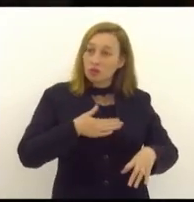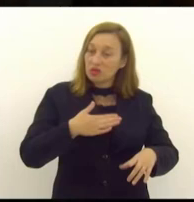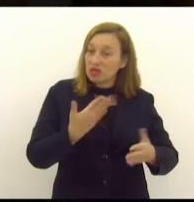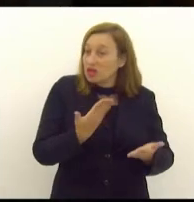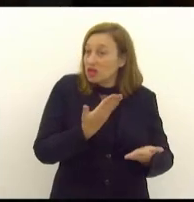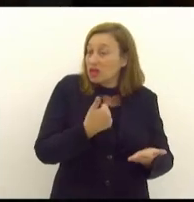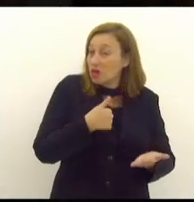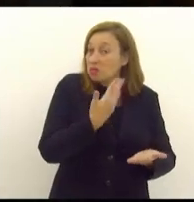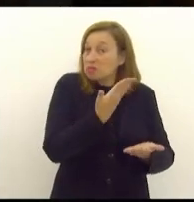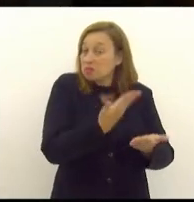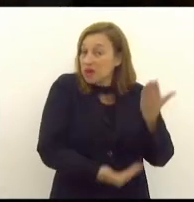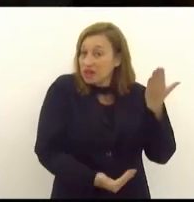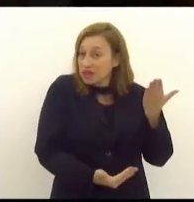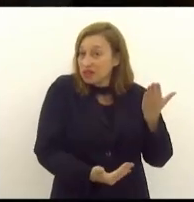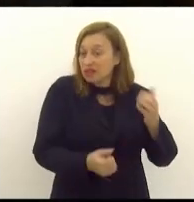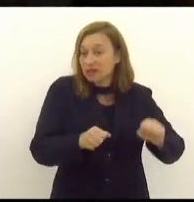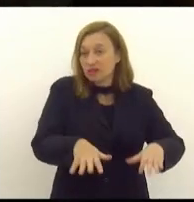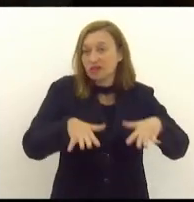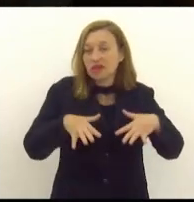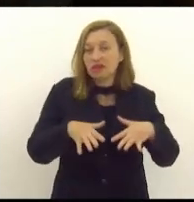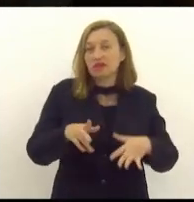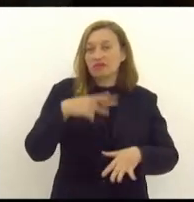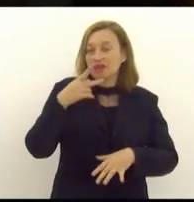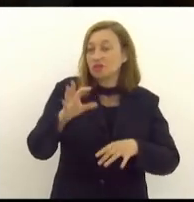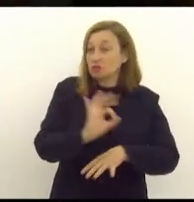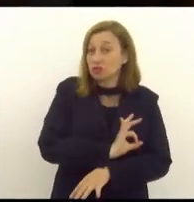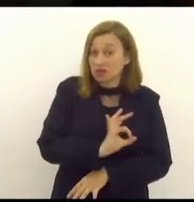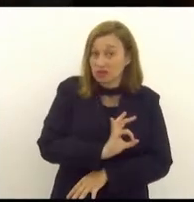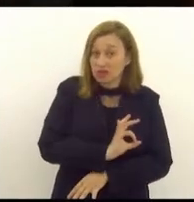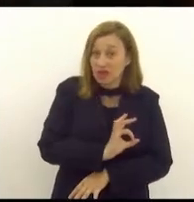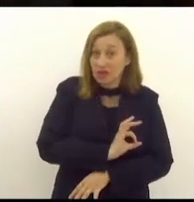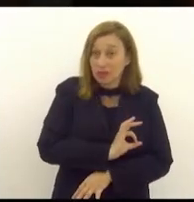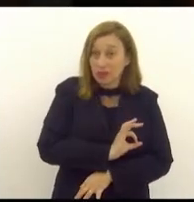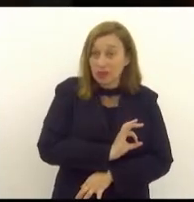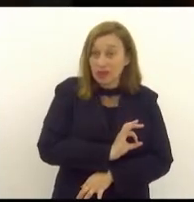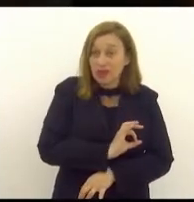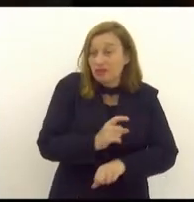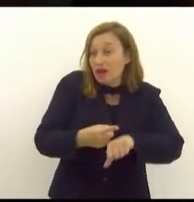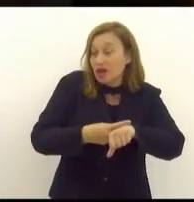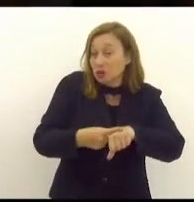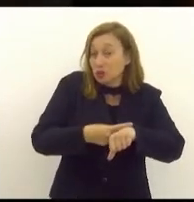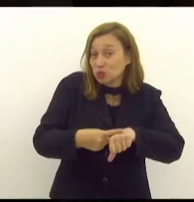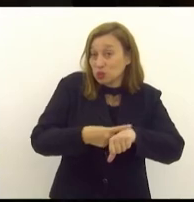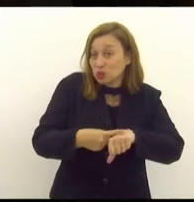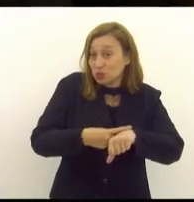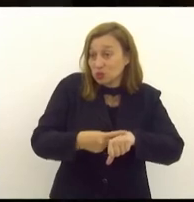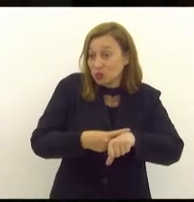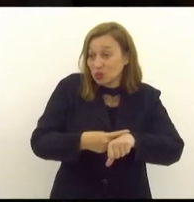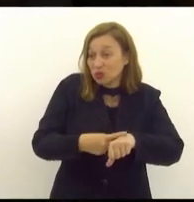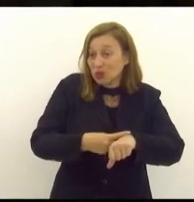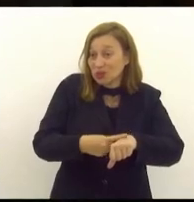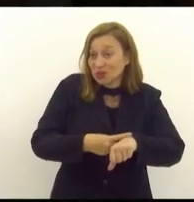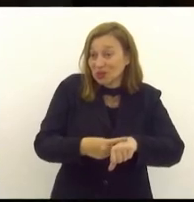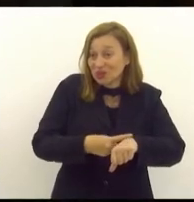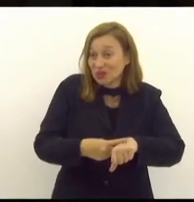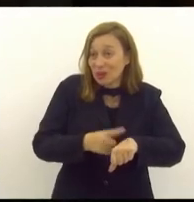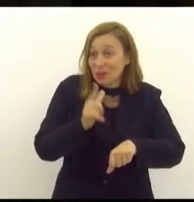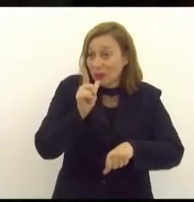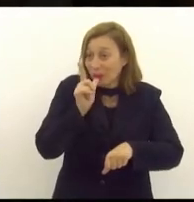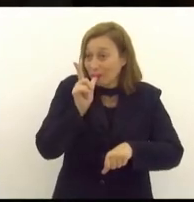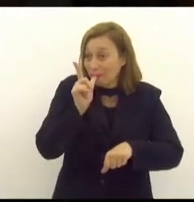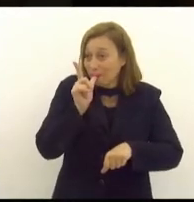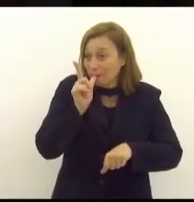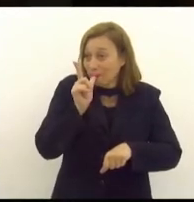injustamente que os policiais iam ficar pelados iam ter que amarrar o cacetete no seu pirilau